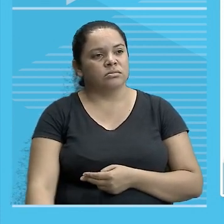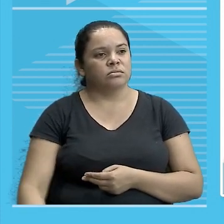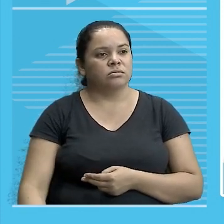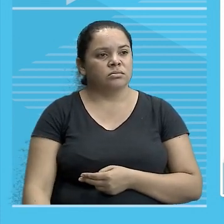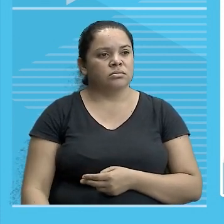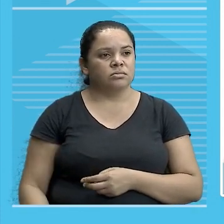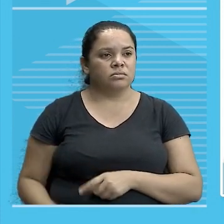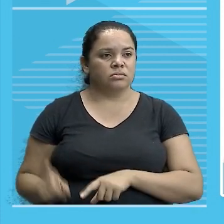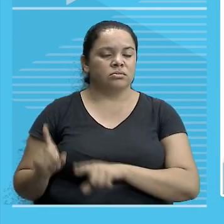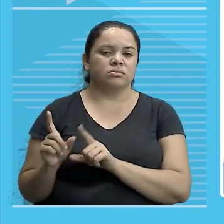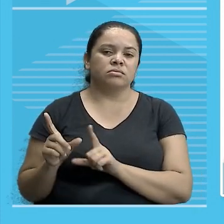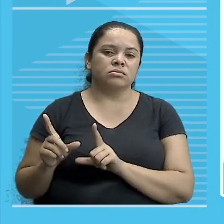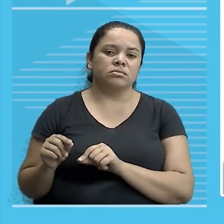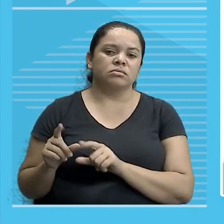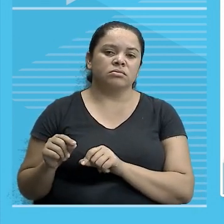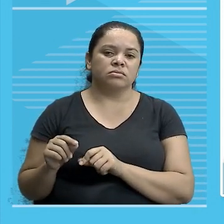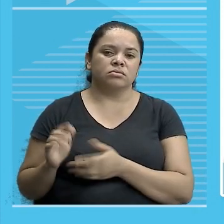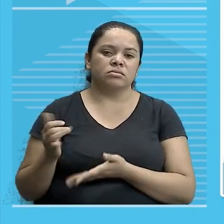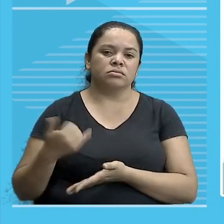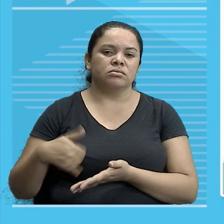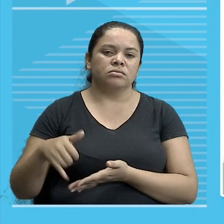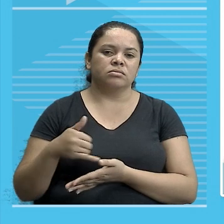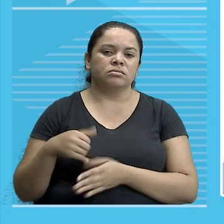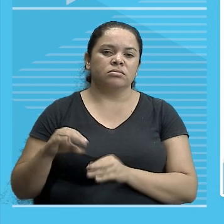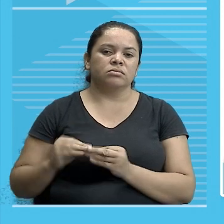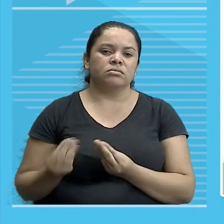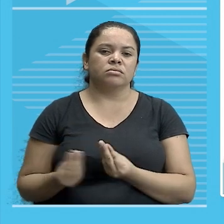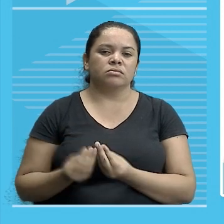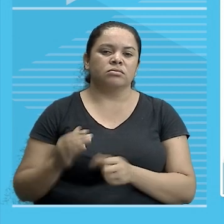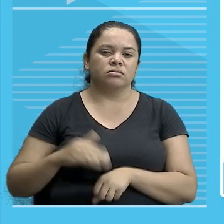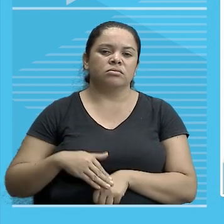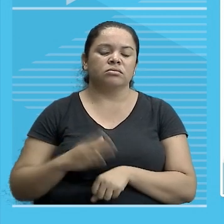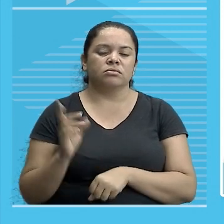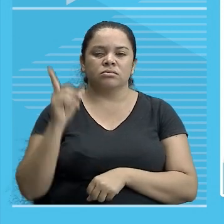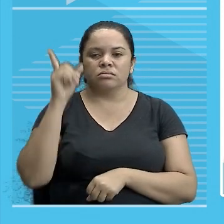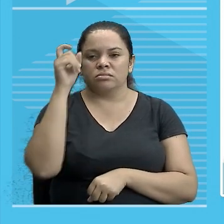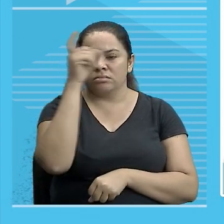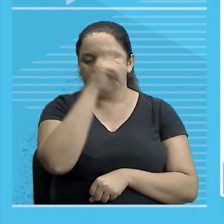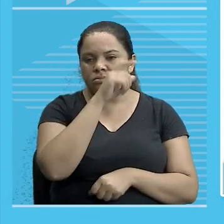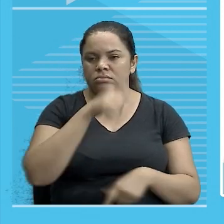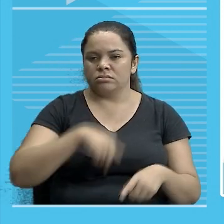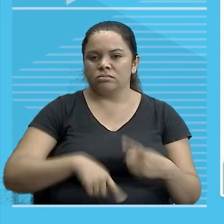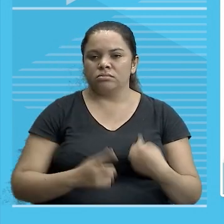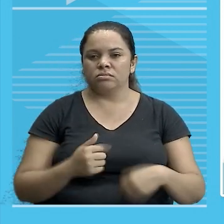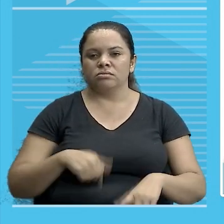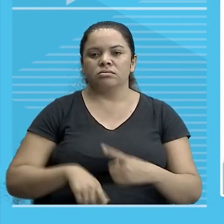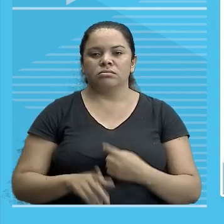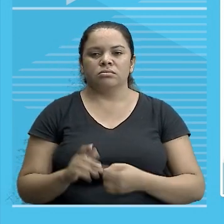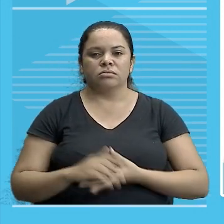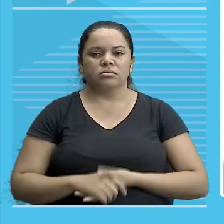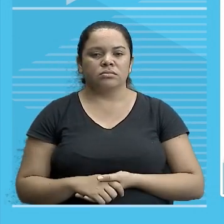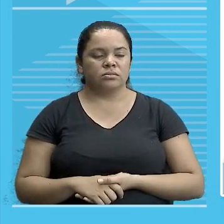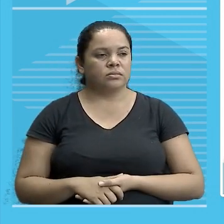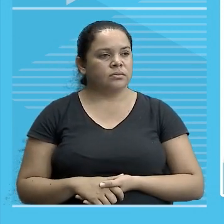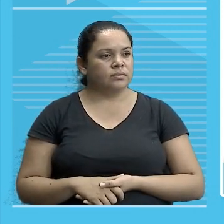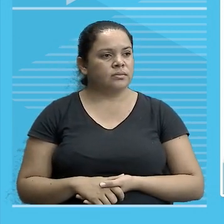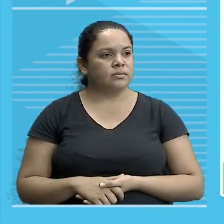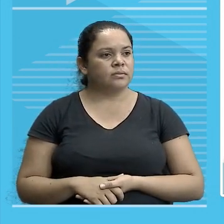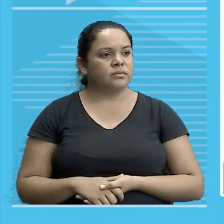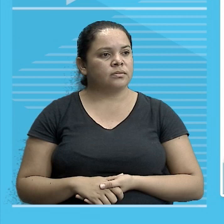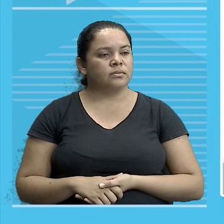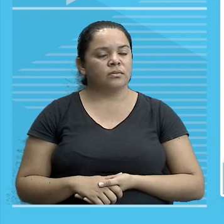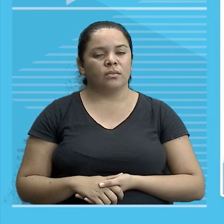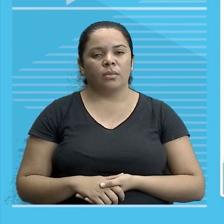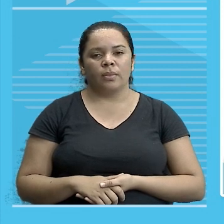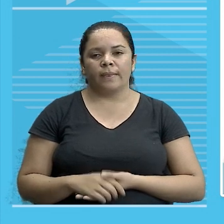a gordura é uma substância mais difícil de digerir, né? Beleza? E o pâncreas, que